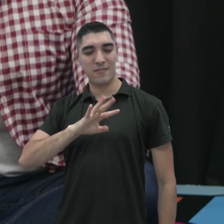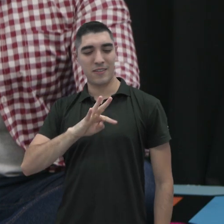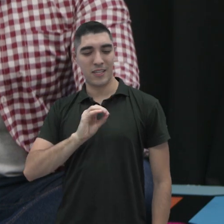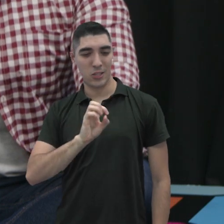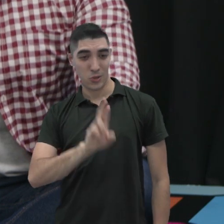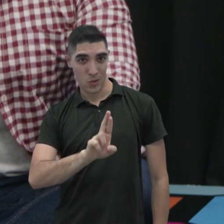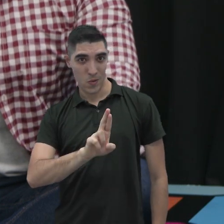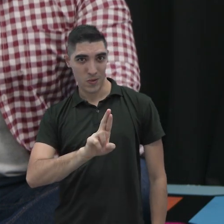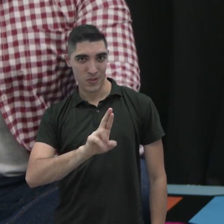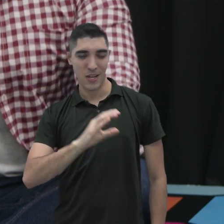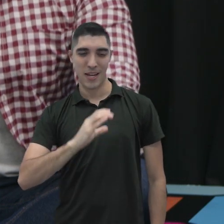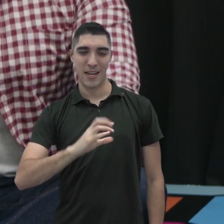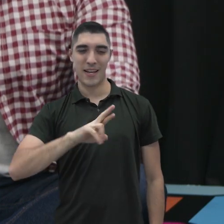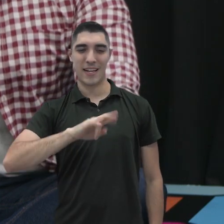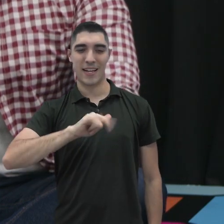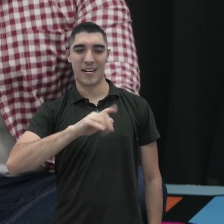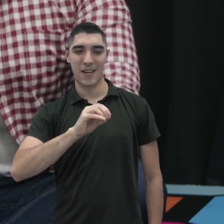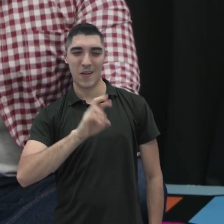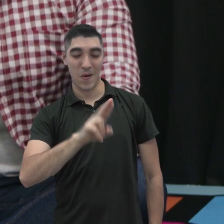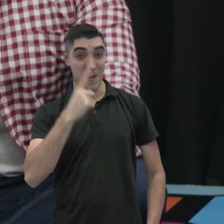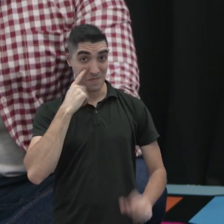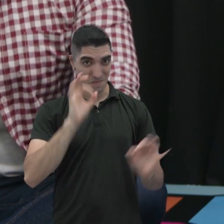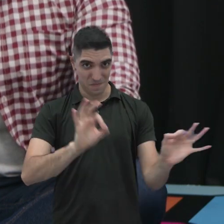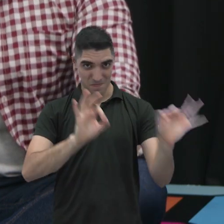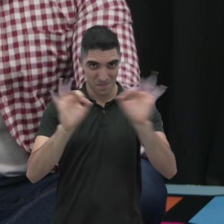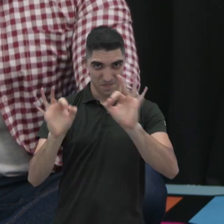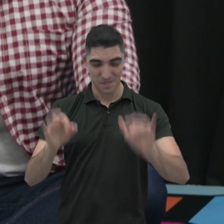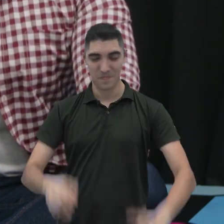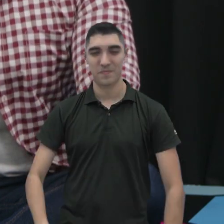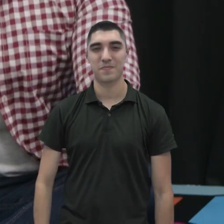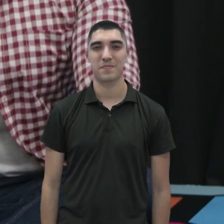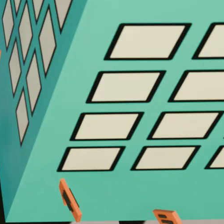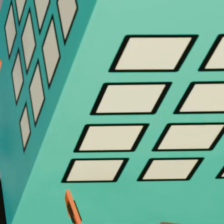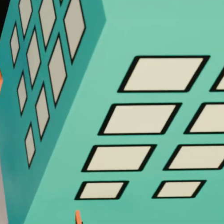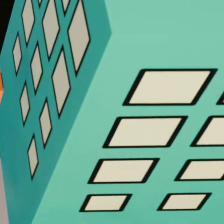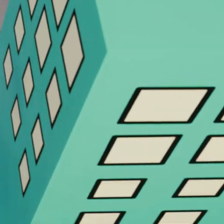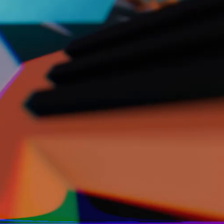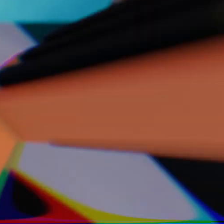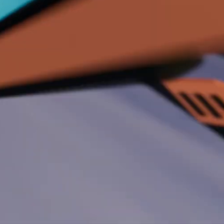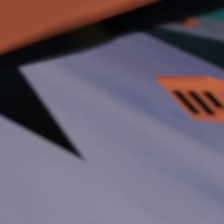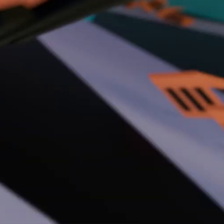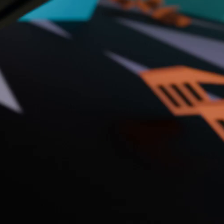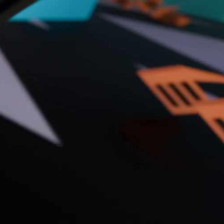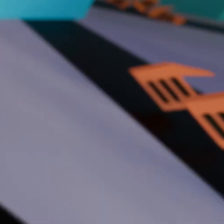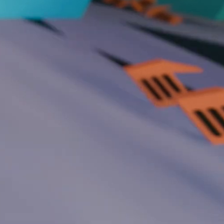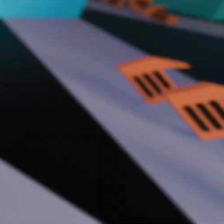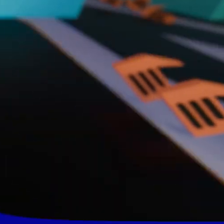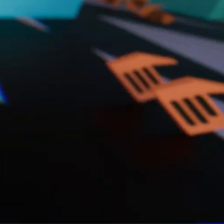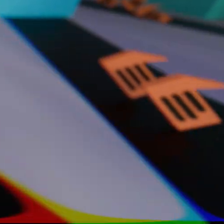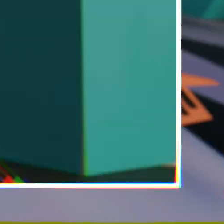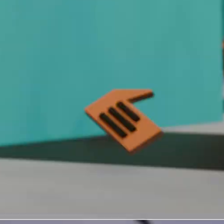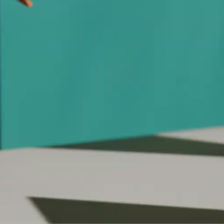repórter Vitor Krigor. Vitor Krigor, vamos conferir o quadro Tá na Rua.